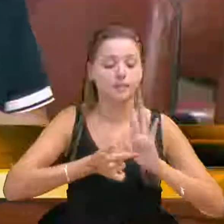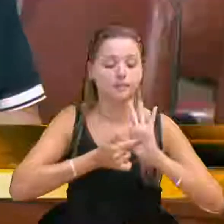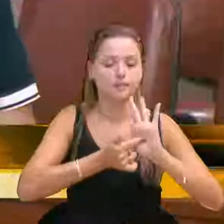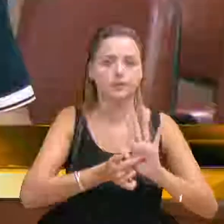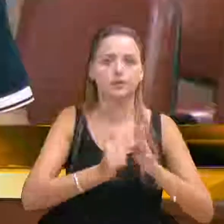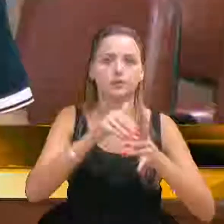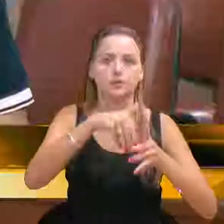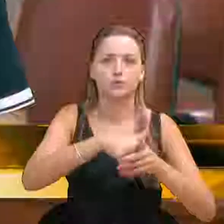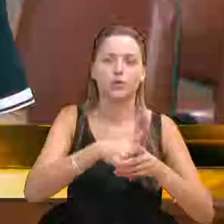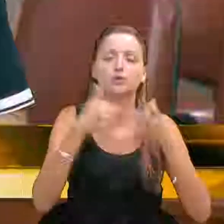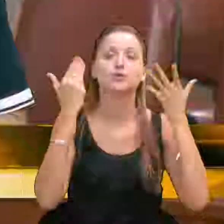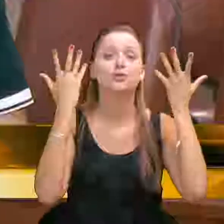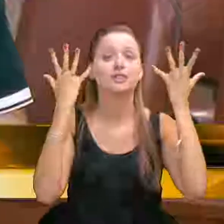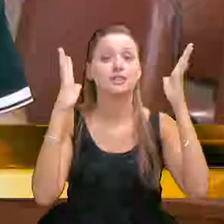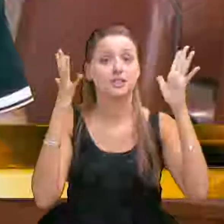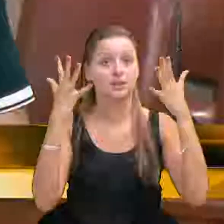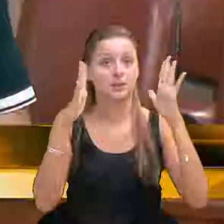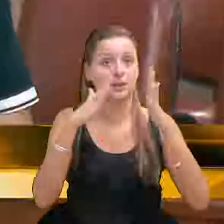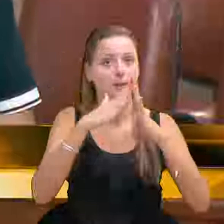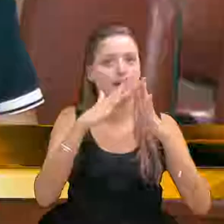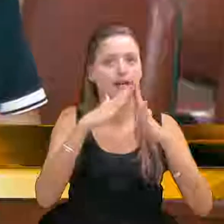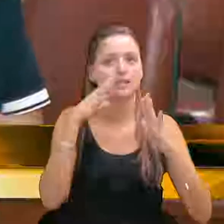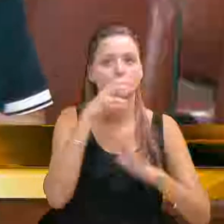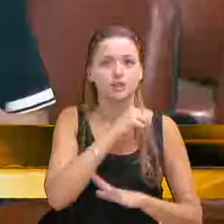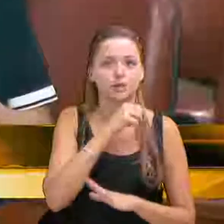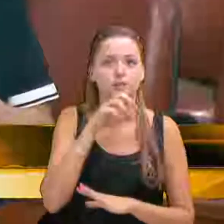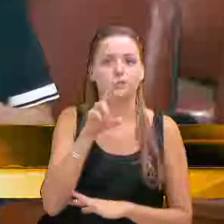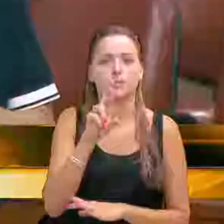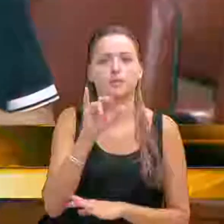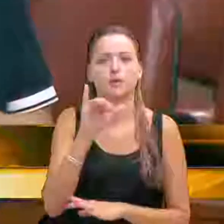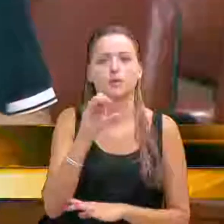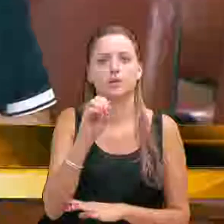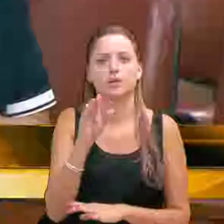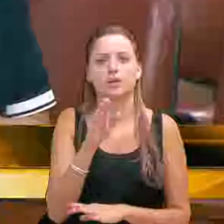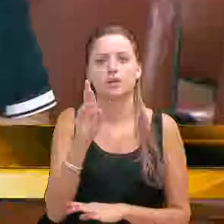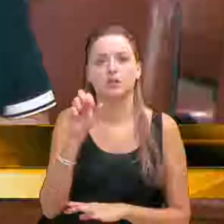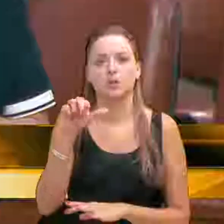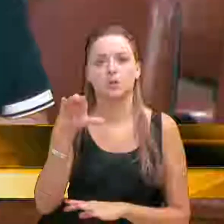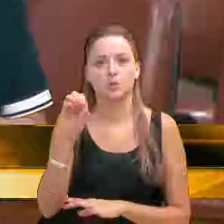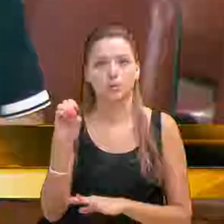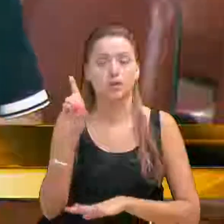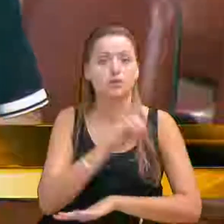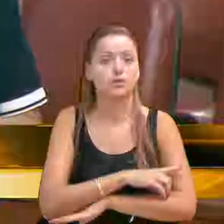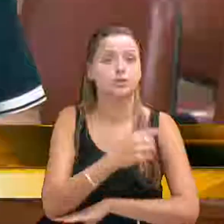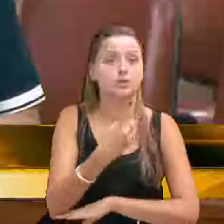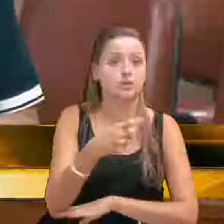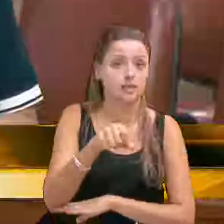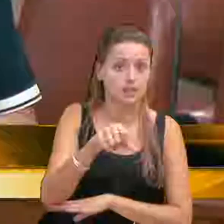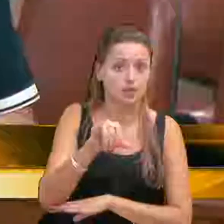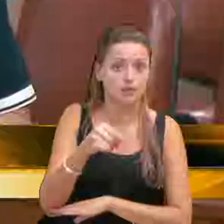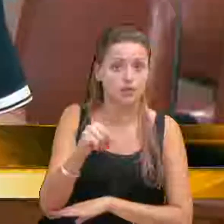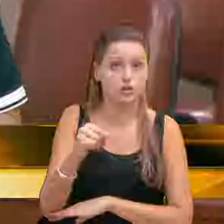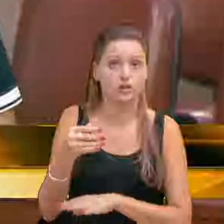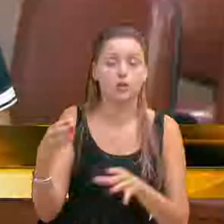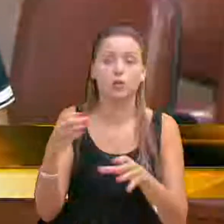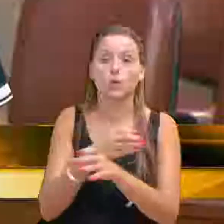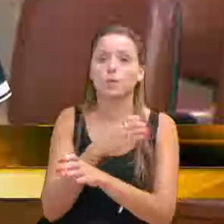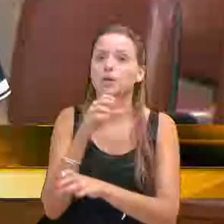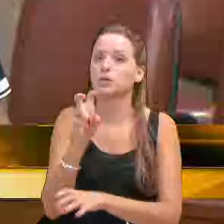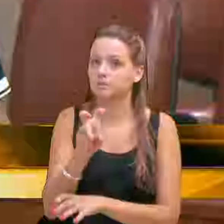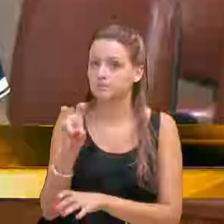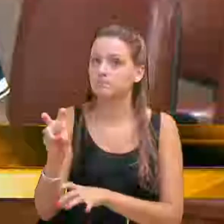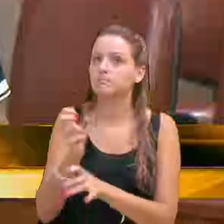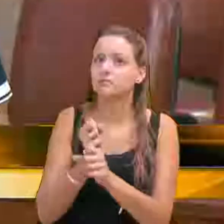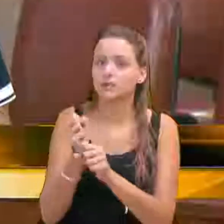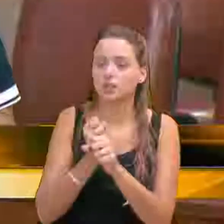apresentamos esse voto de congratulações para a Padaria Rio Branco, que no dia 19 deste mês completou 55